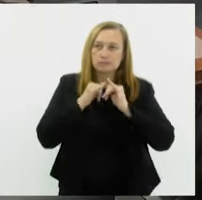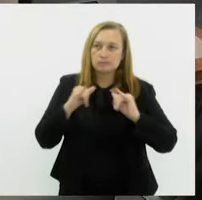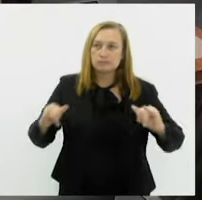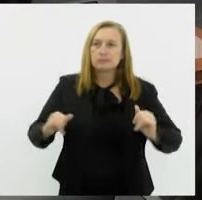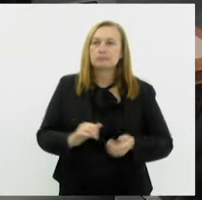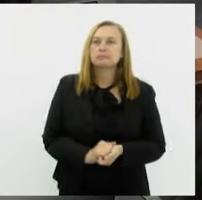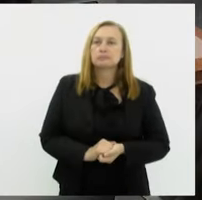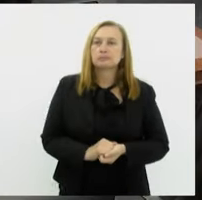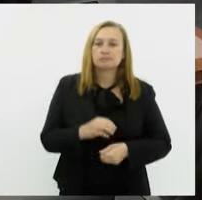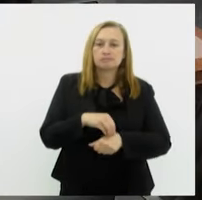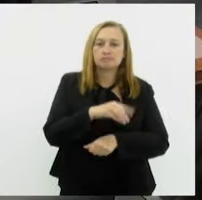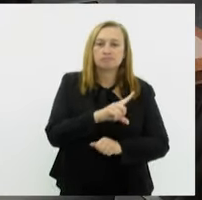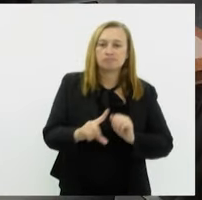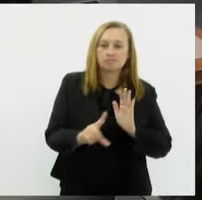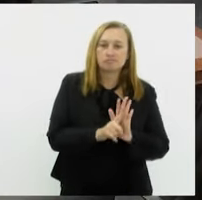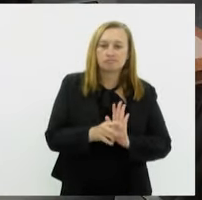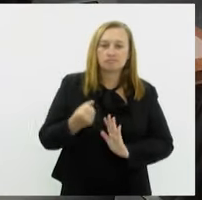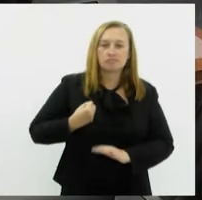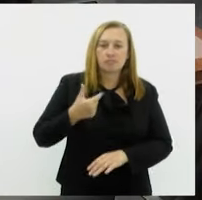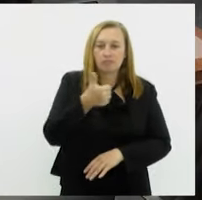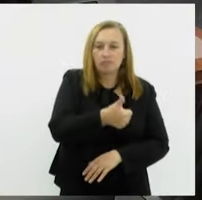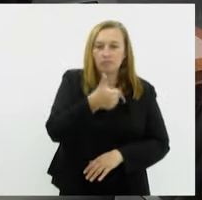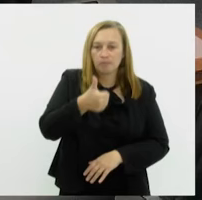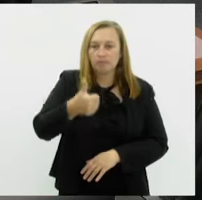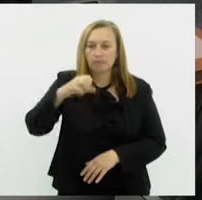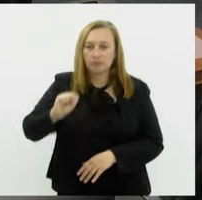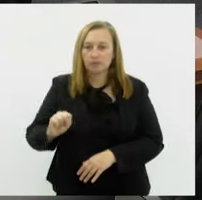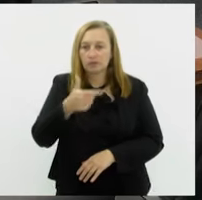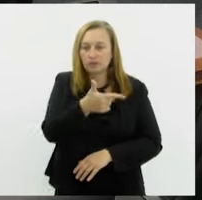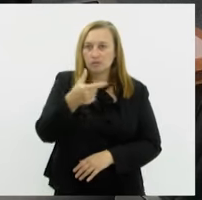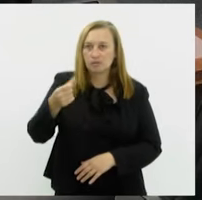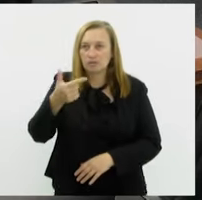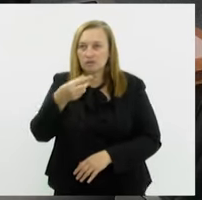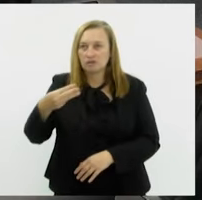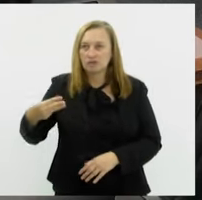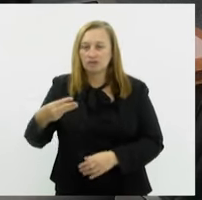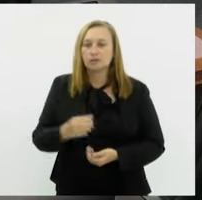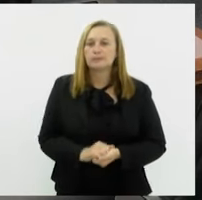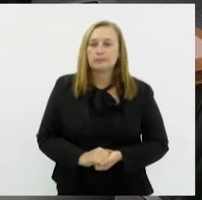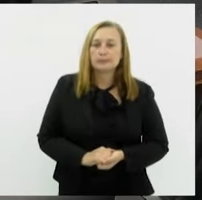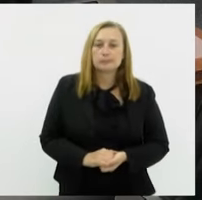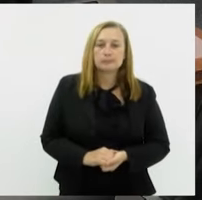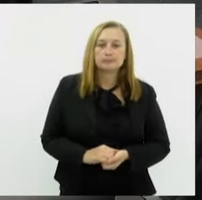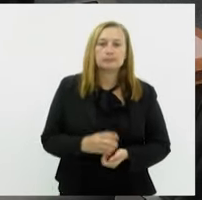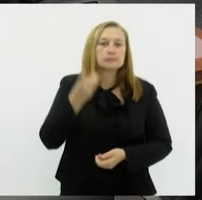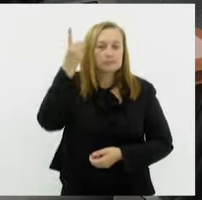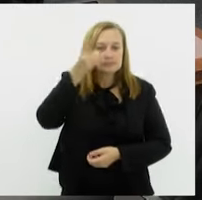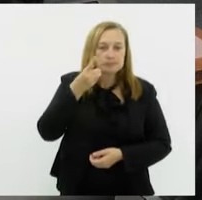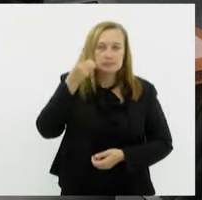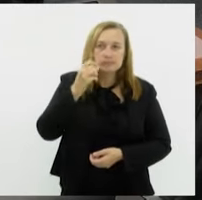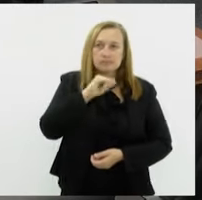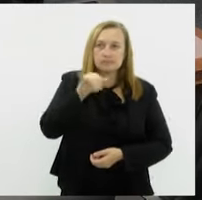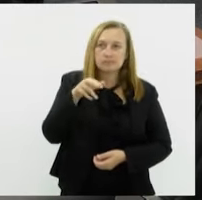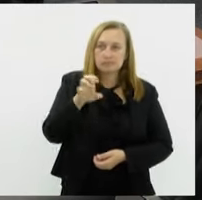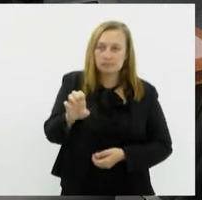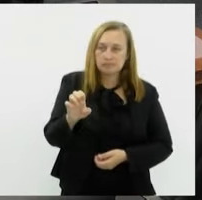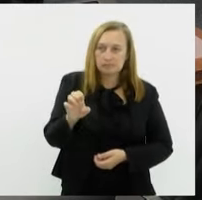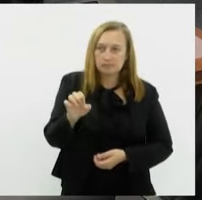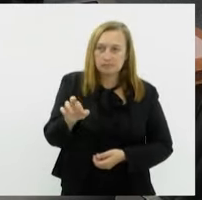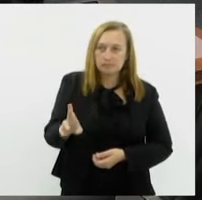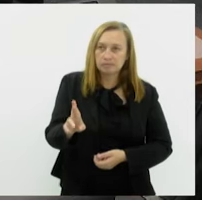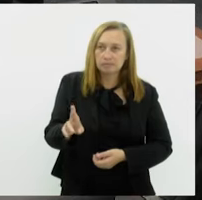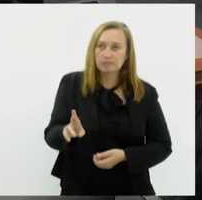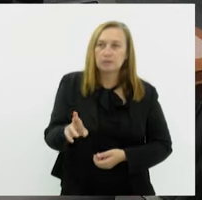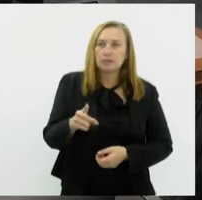Anuncio, indicação legislativa número 118, de 23, de autoria dos deputados Jair Bittencourt e doutor